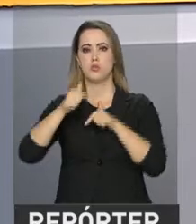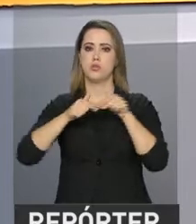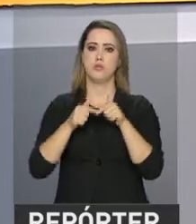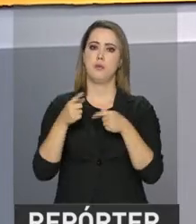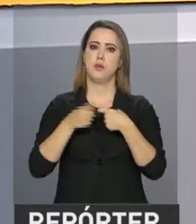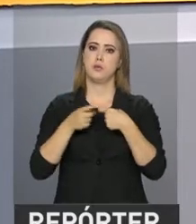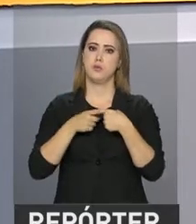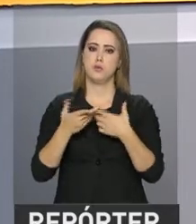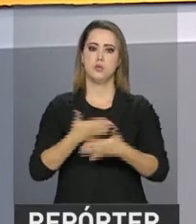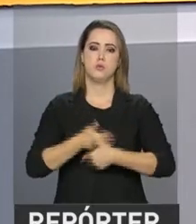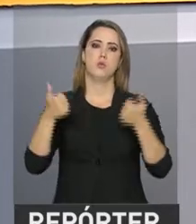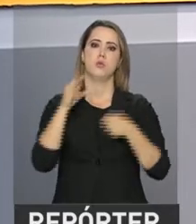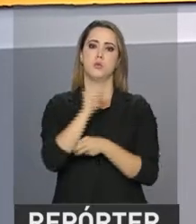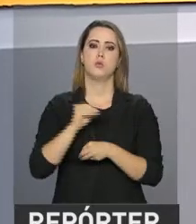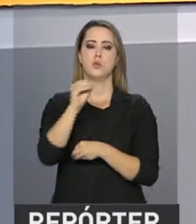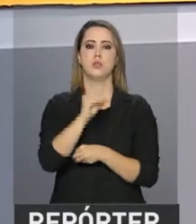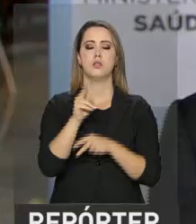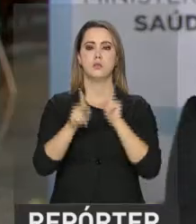o atendimento à população nos